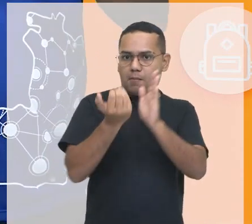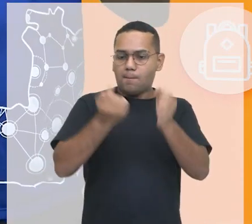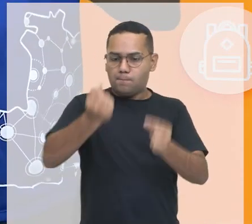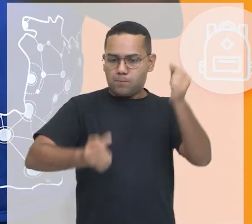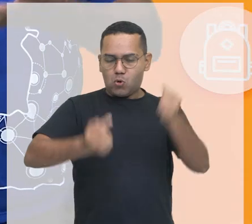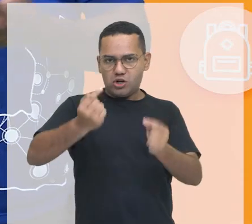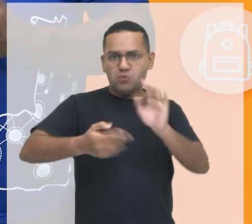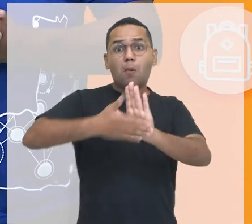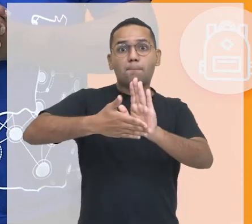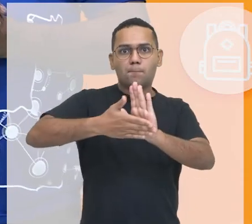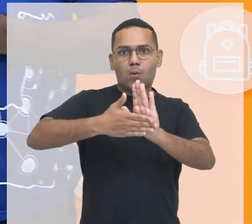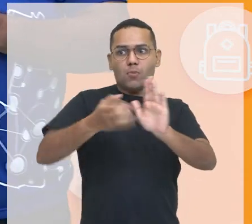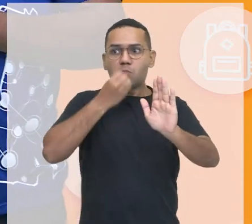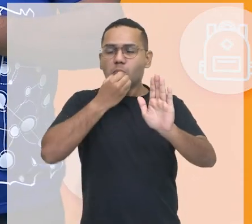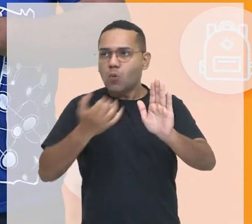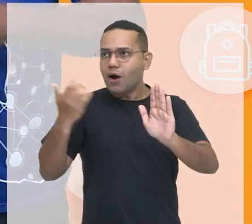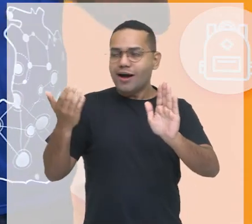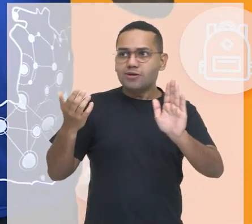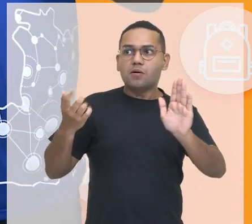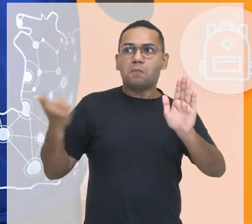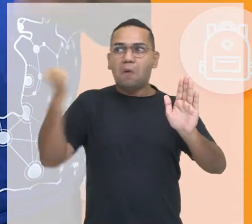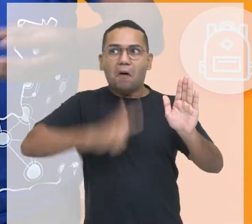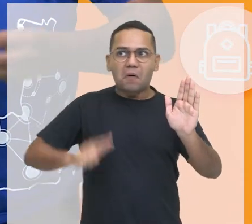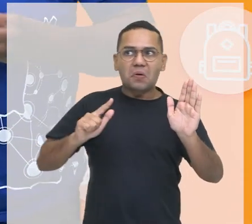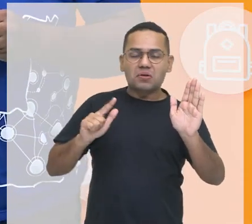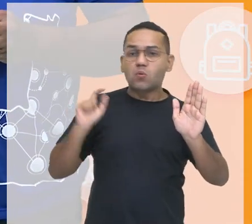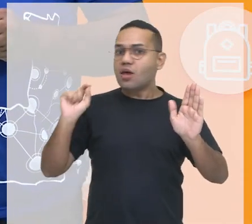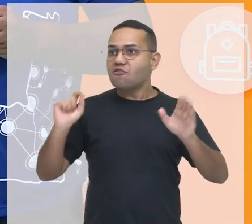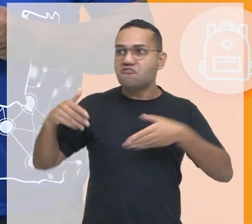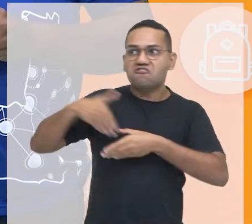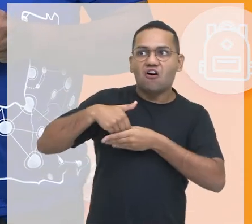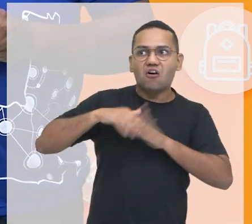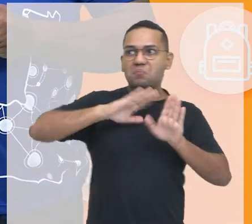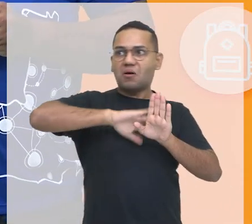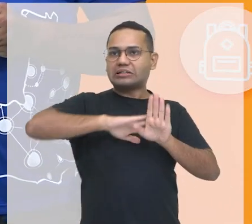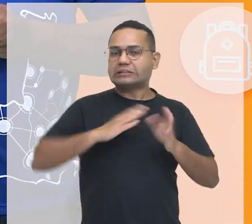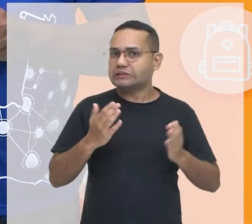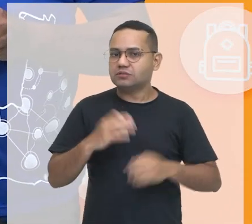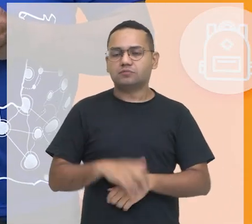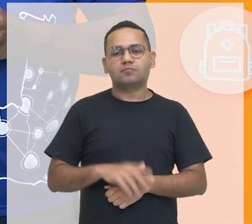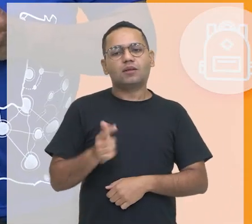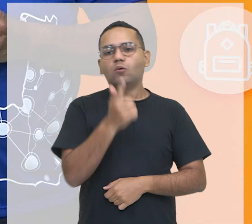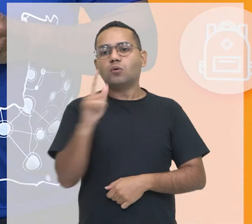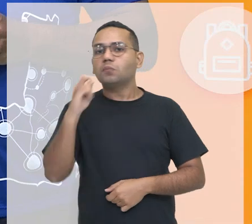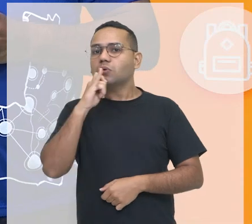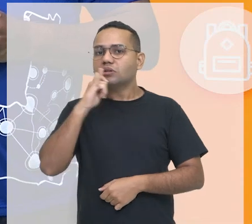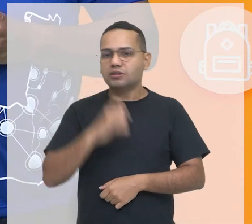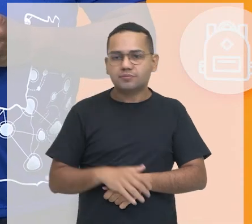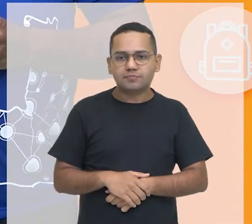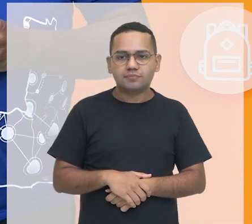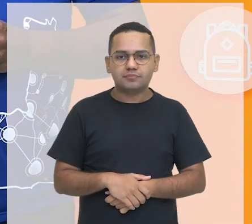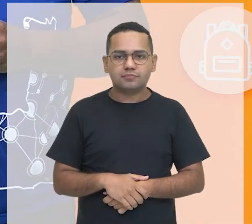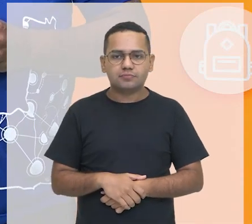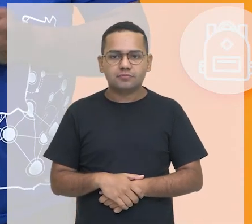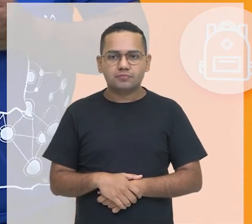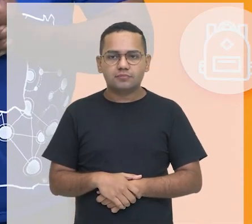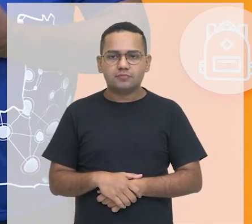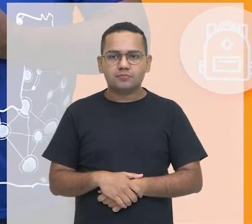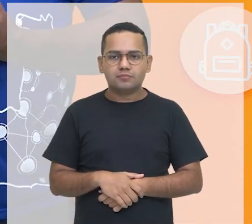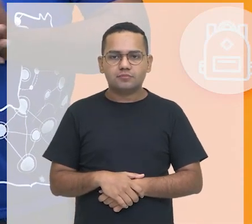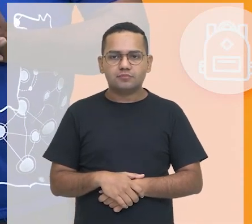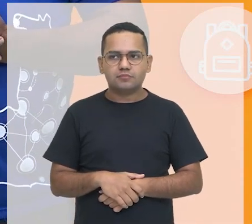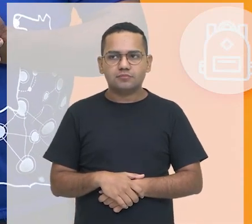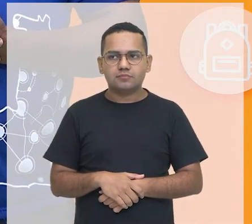ele atua com aquela política. Alunos na universidade, alunos, criação